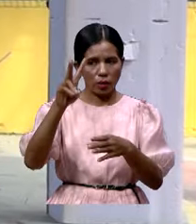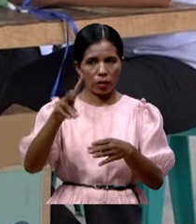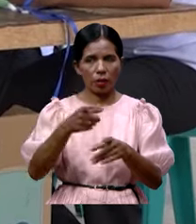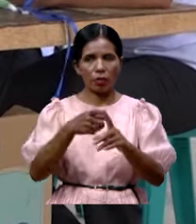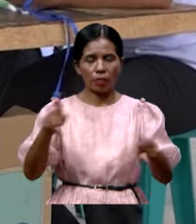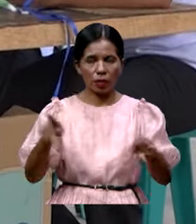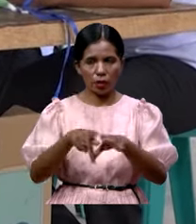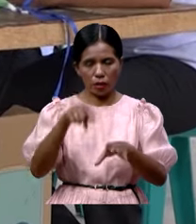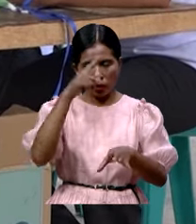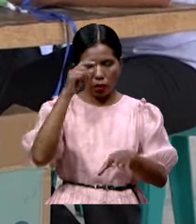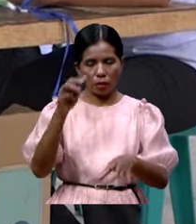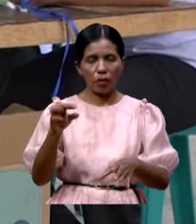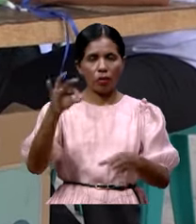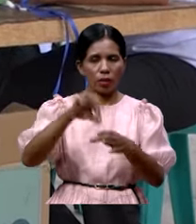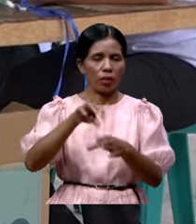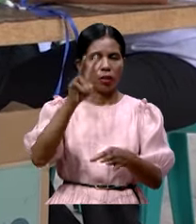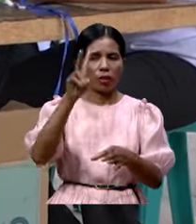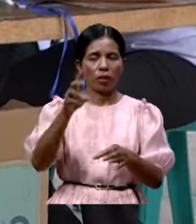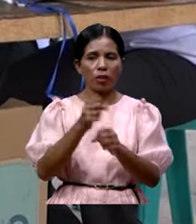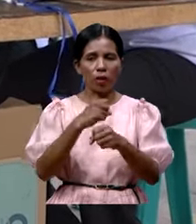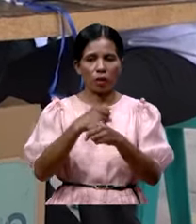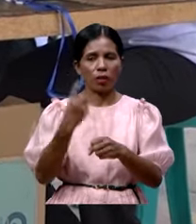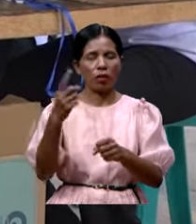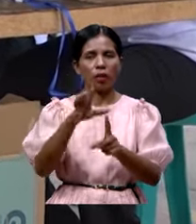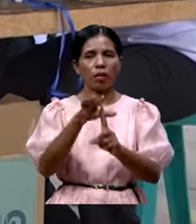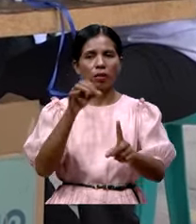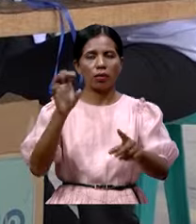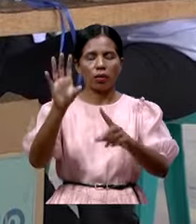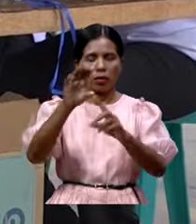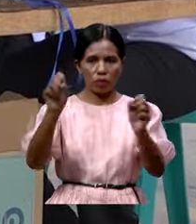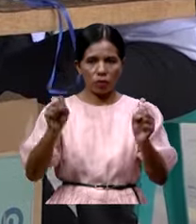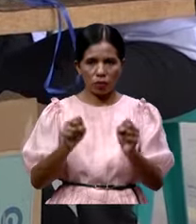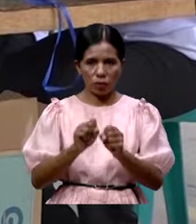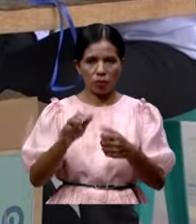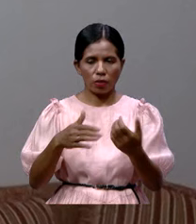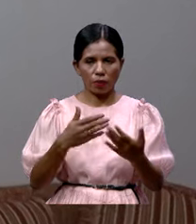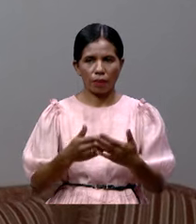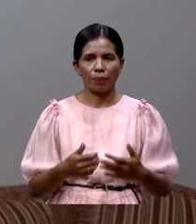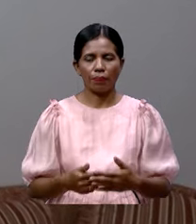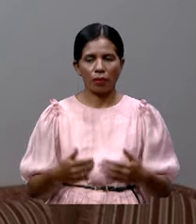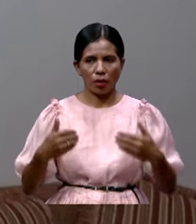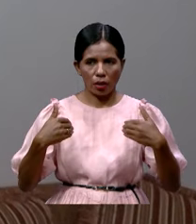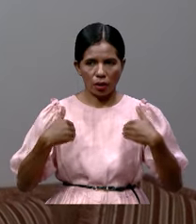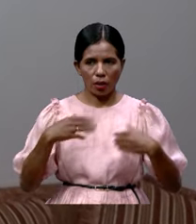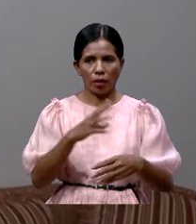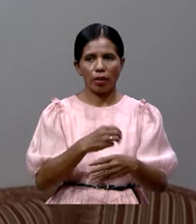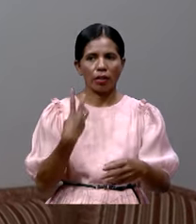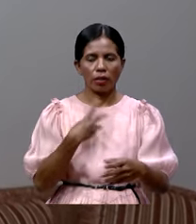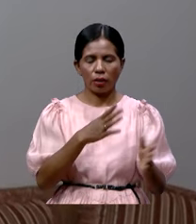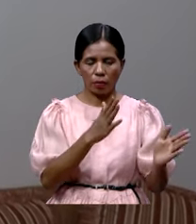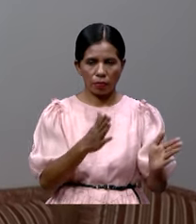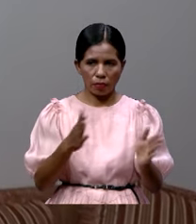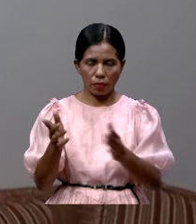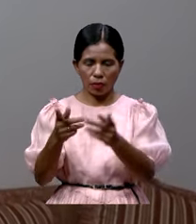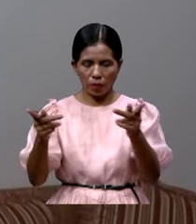sira, tambe a segunda volta ne se halau date eleição ba sef suku sira. Iha ba a segunda volta ne maka ita se prepara